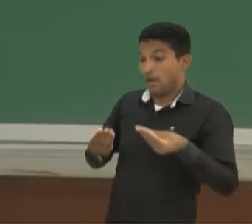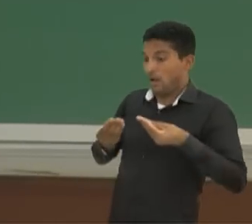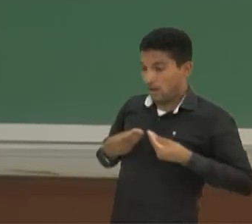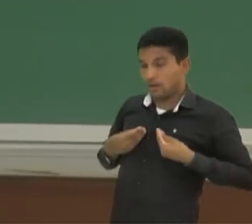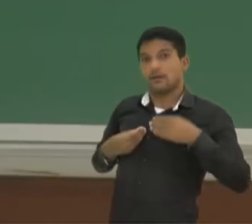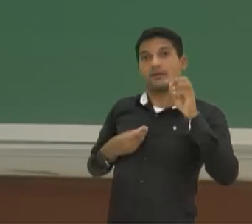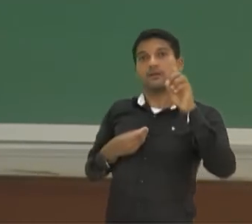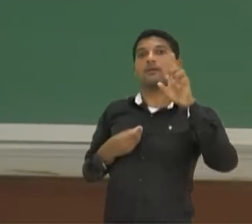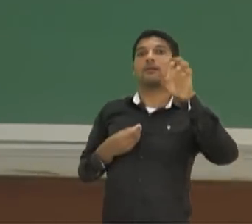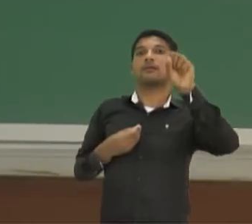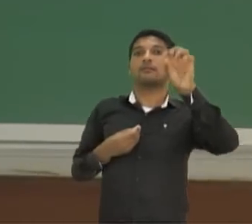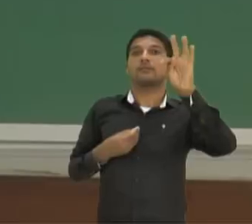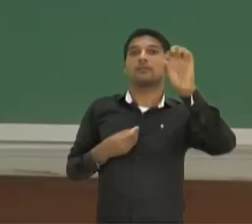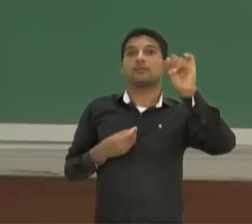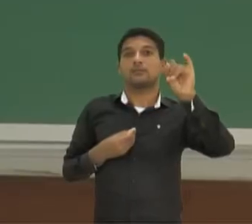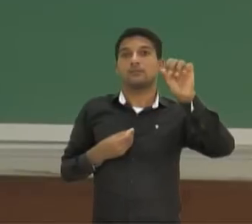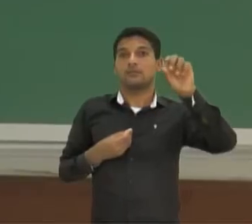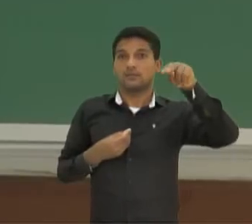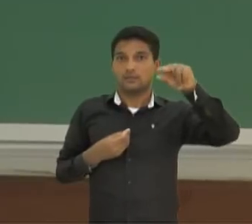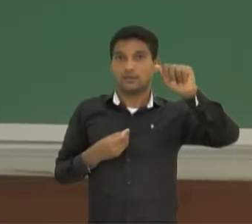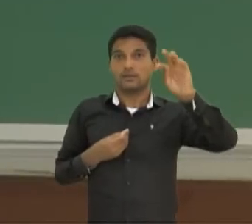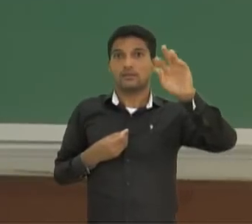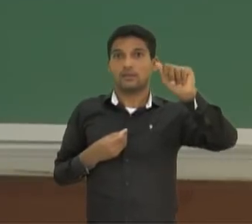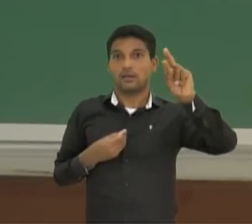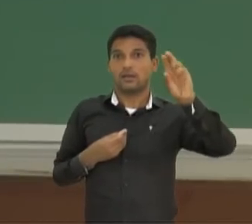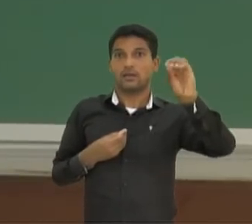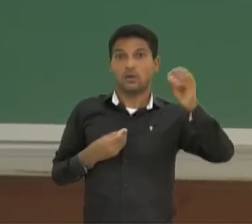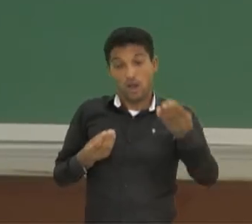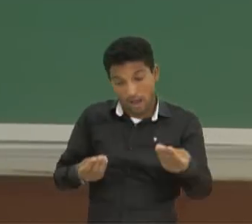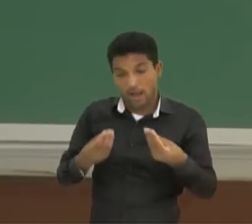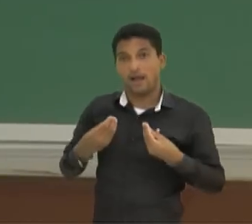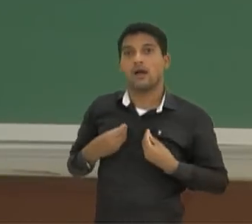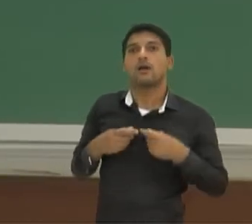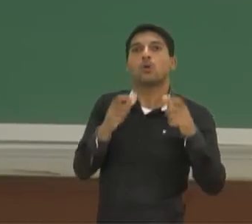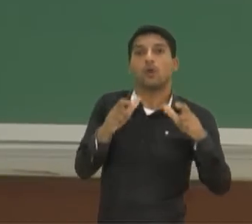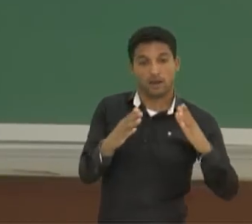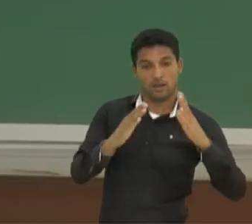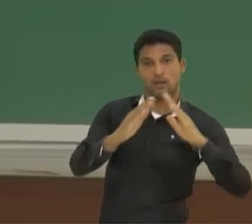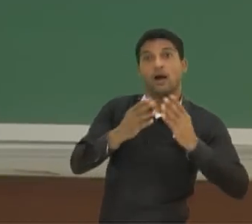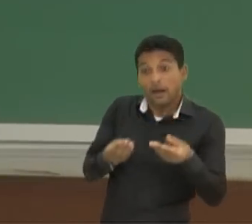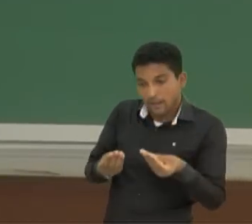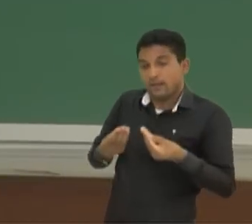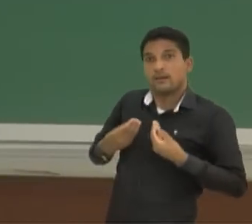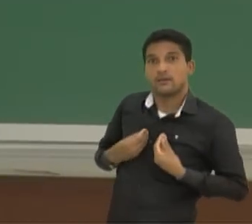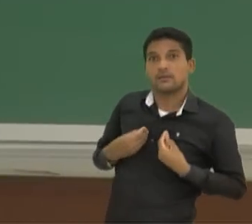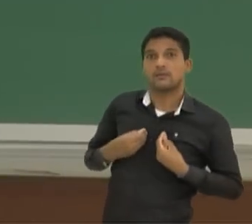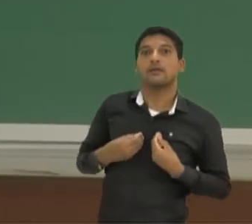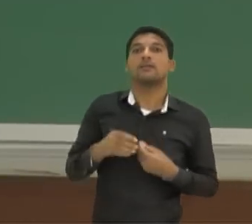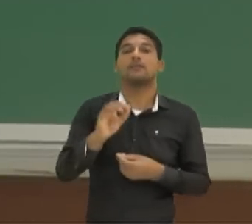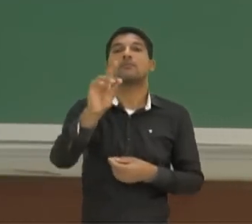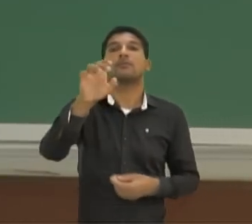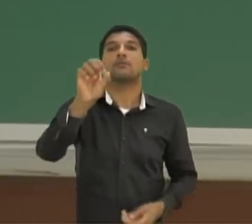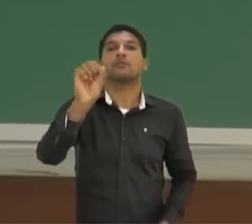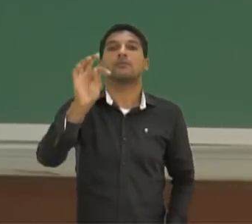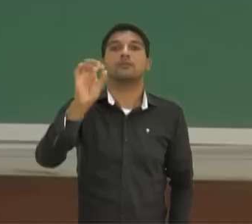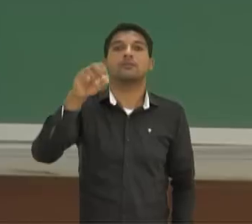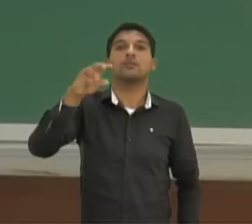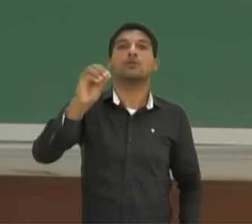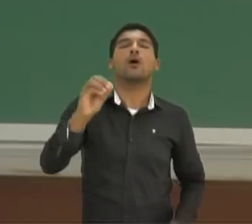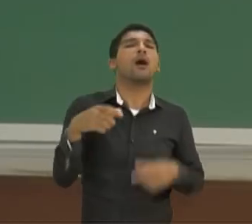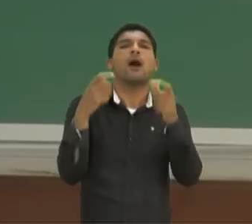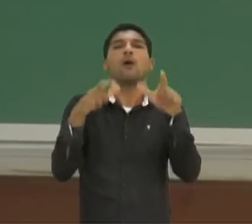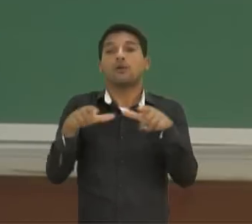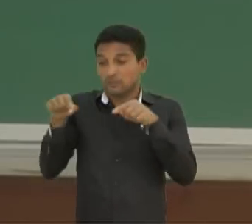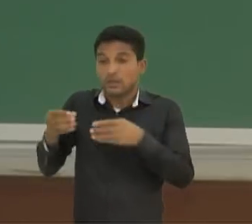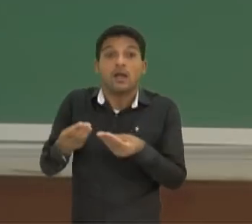gente assimilar destino, destinatário, né? Qual é o destino da carta? Onde que se pretende que ela chegue para o tal destinatário,